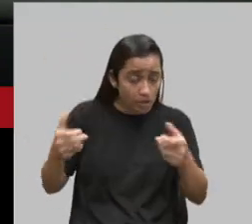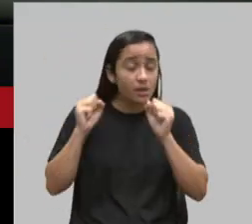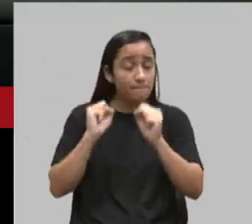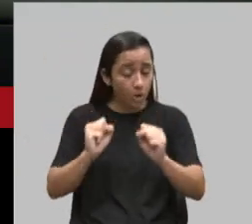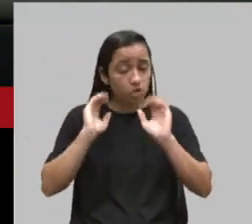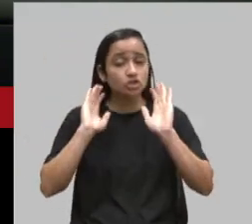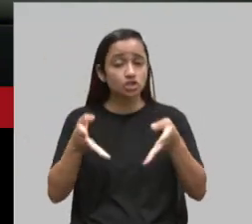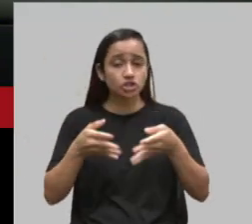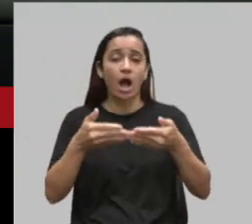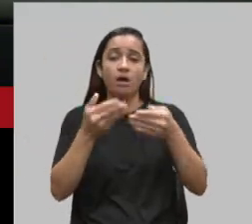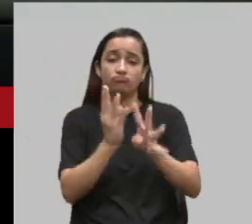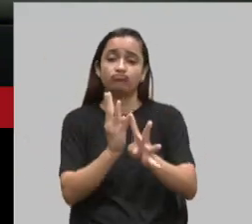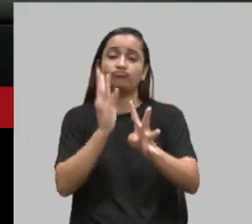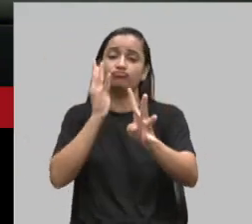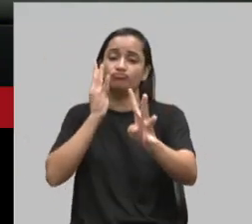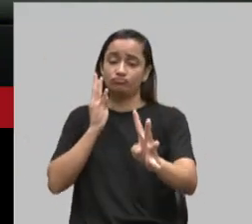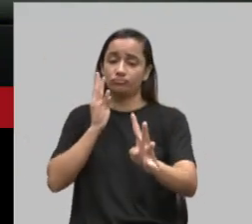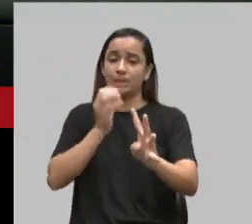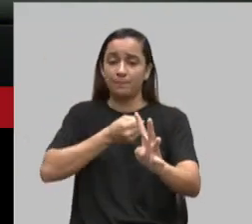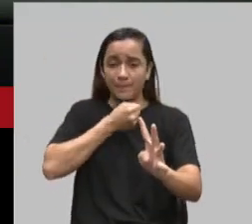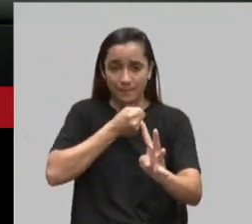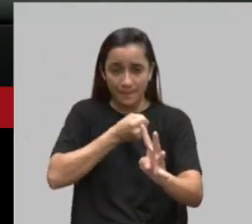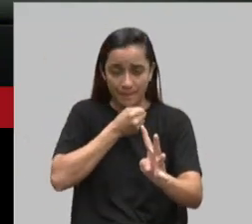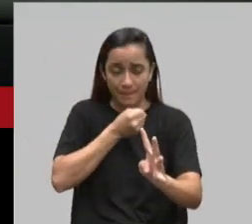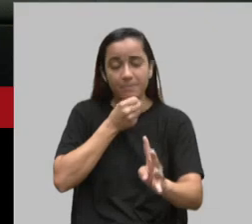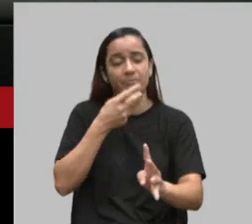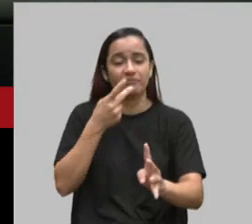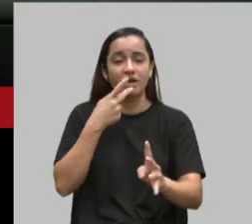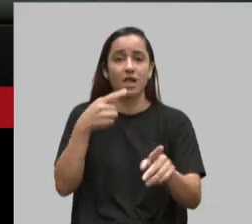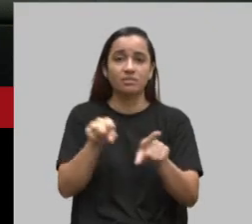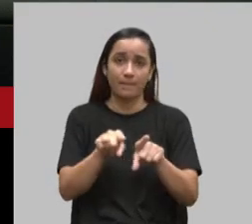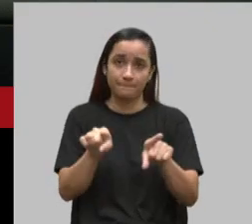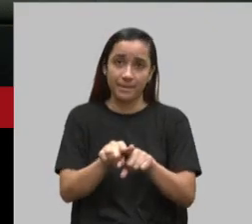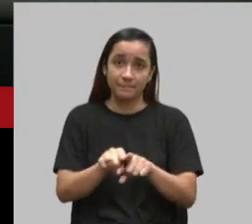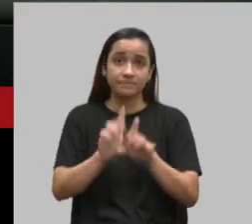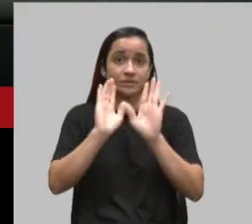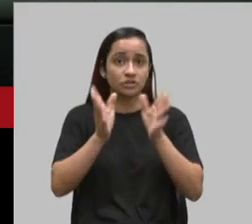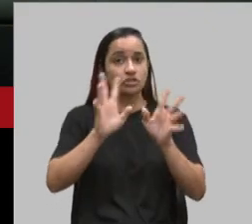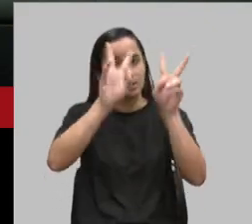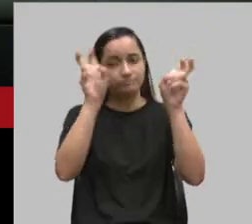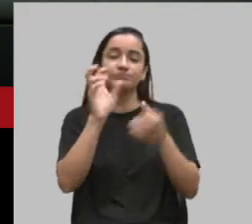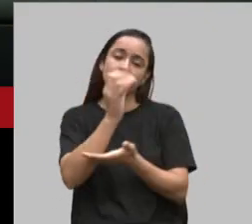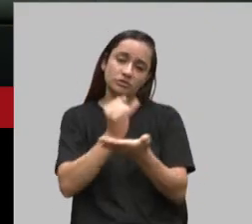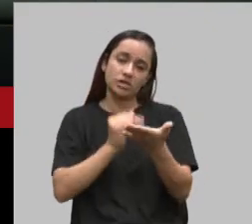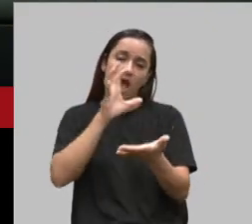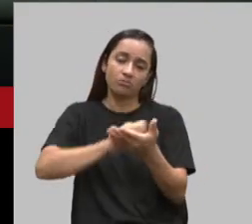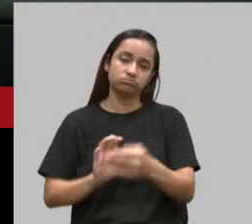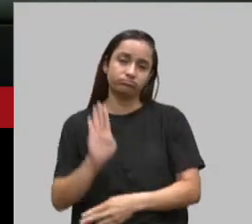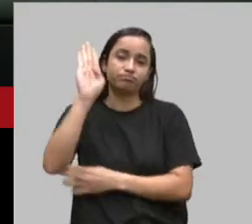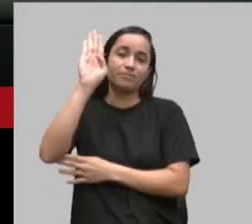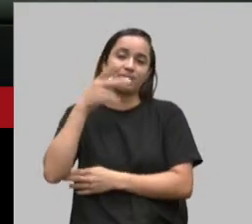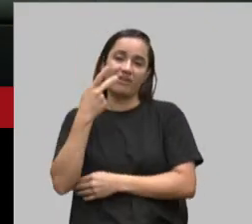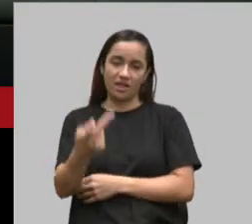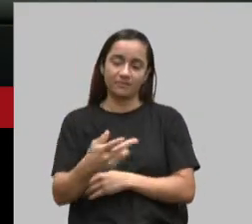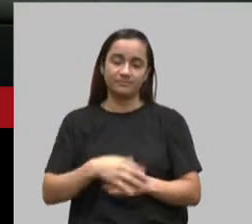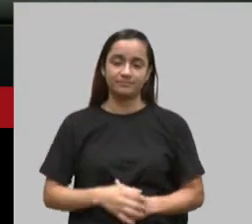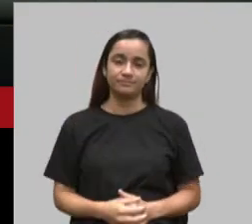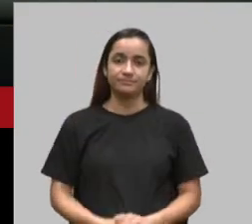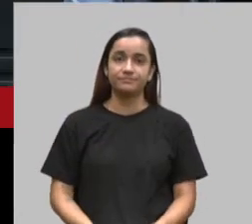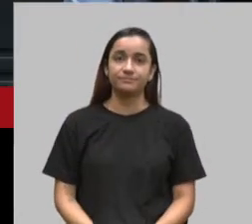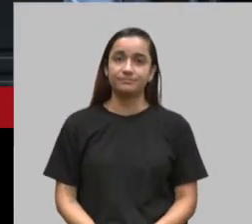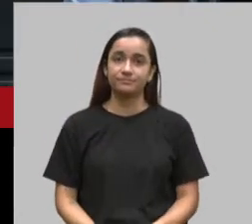durante a fala dele você pode se posicionar atrás dele e você já se considera inscrito para falar